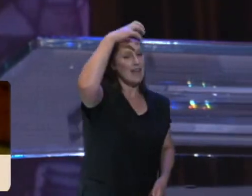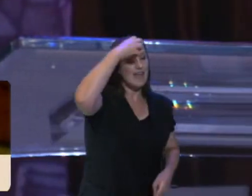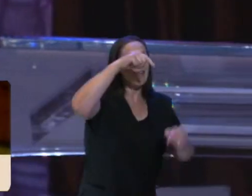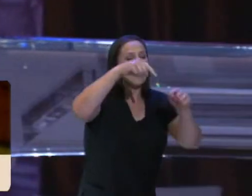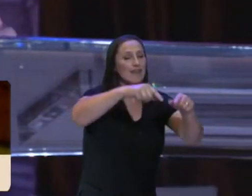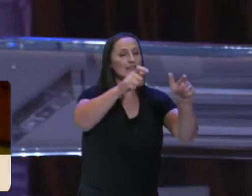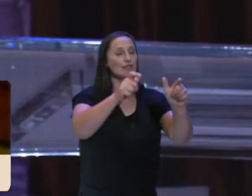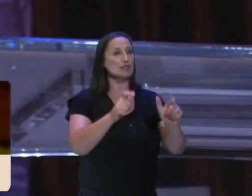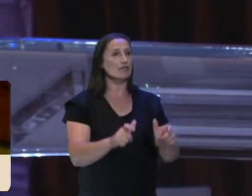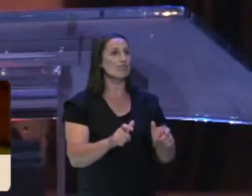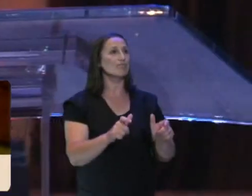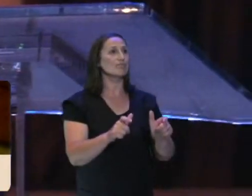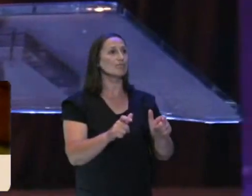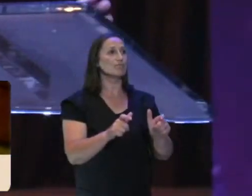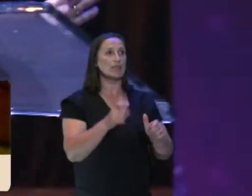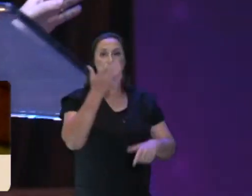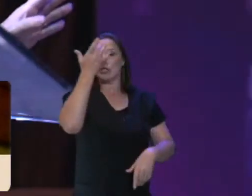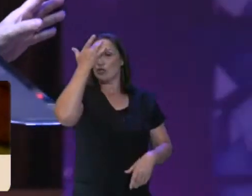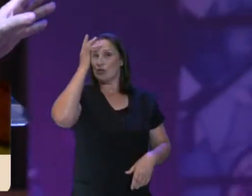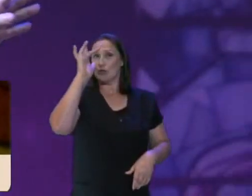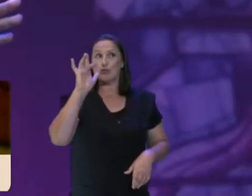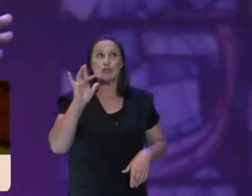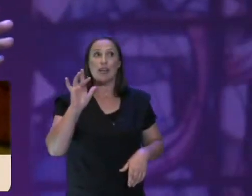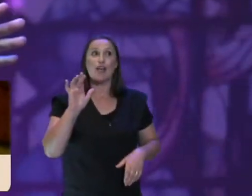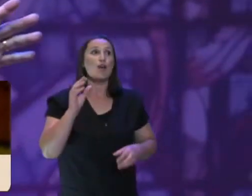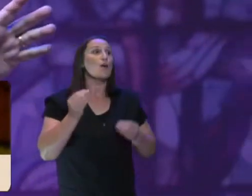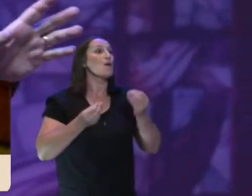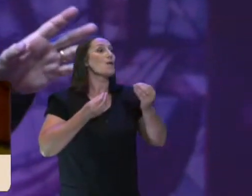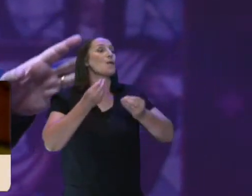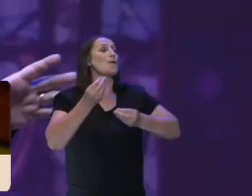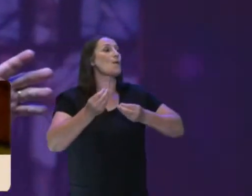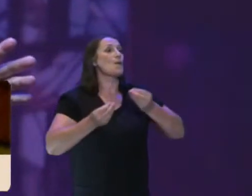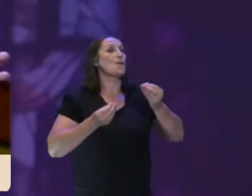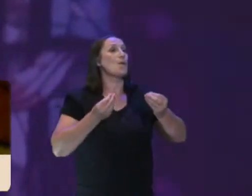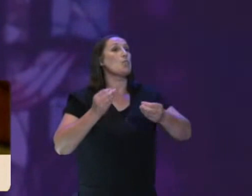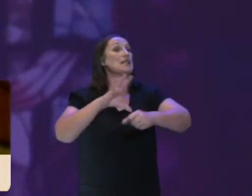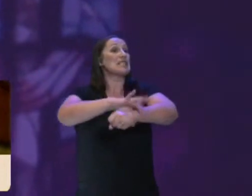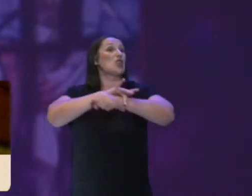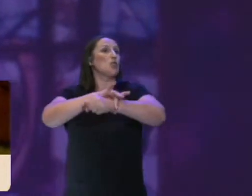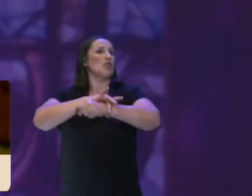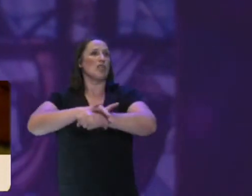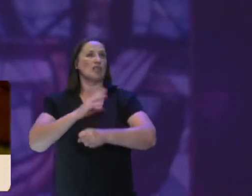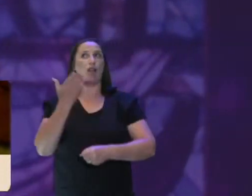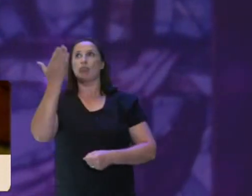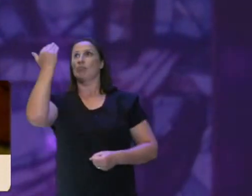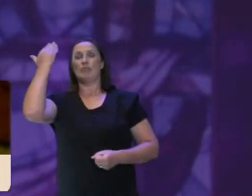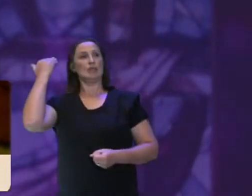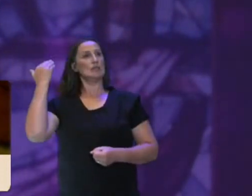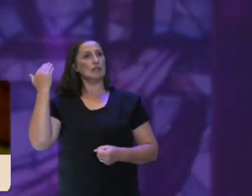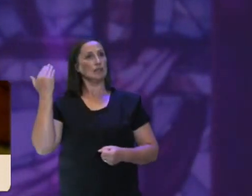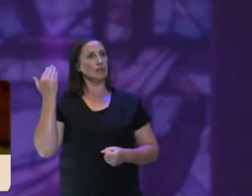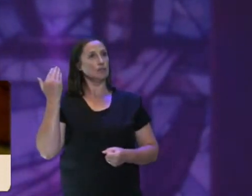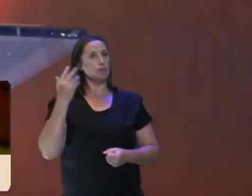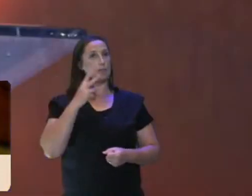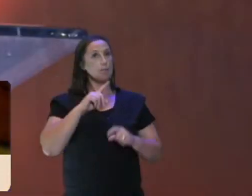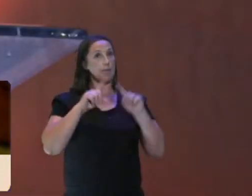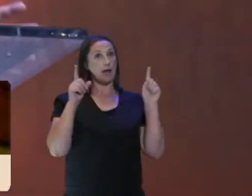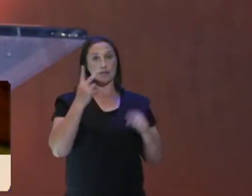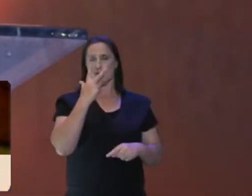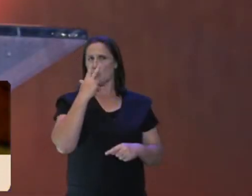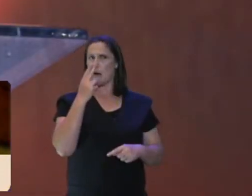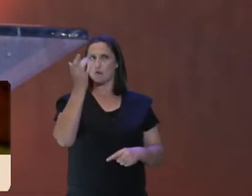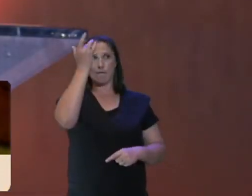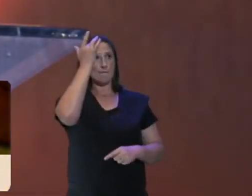Bom, eu não sei como é que funcionava o aparato de segurança, né, dos importantes naquele tempo, mas eu acho que não foi